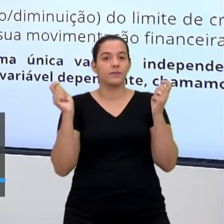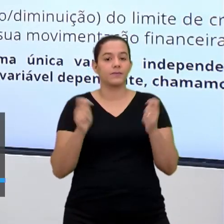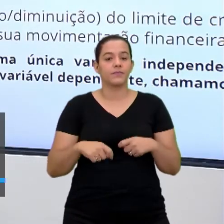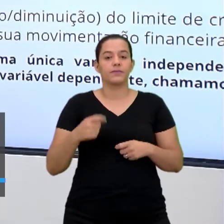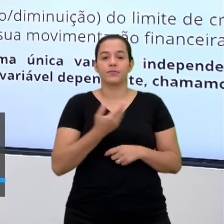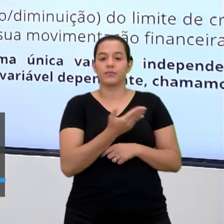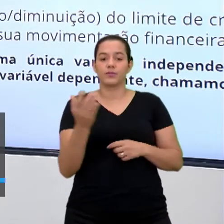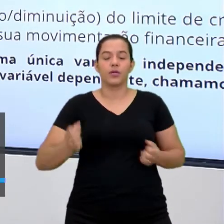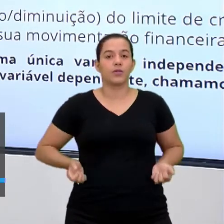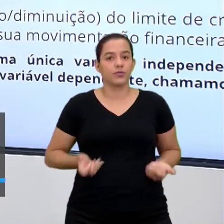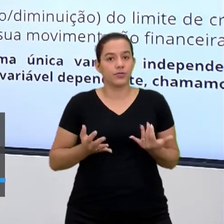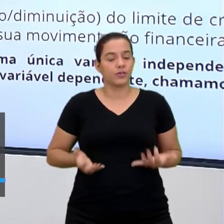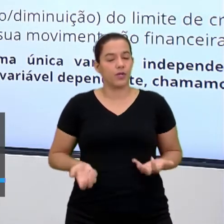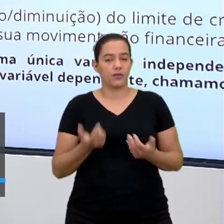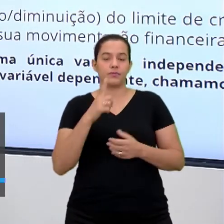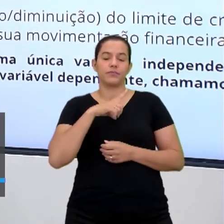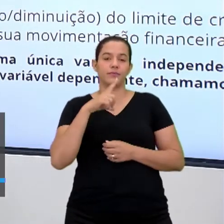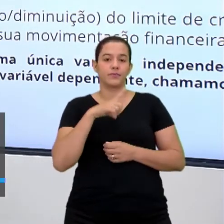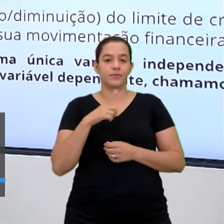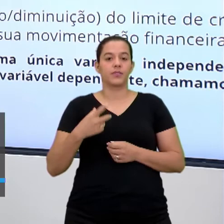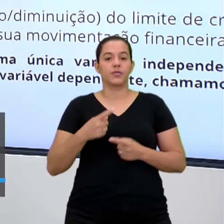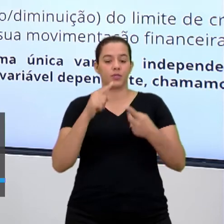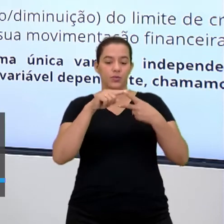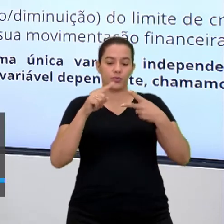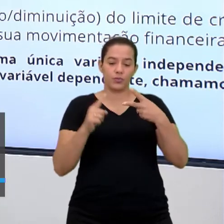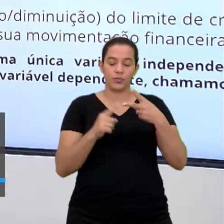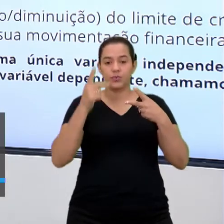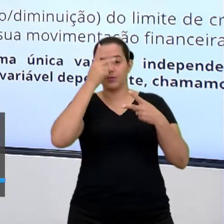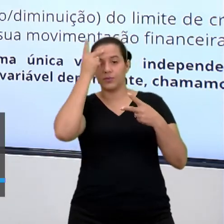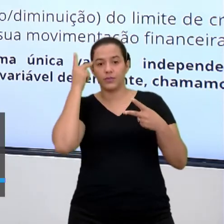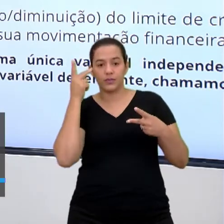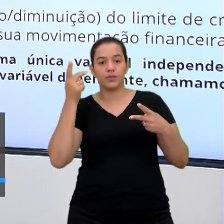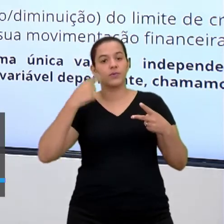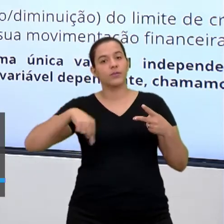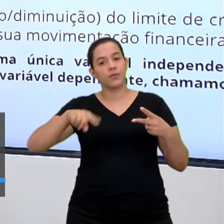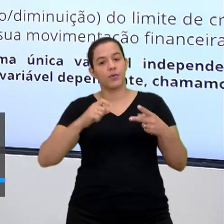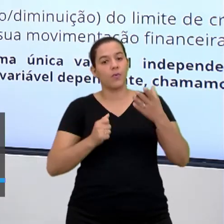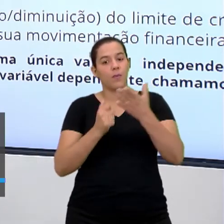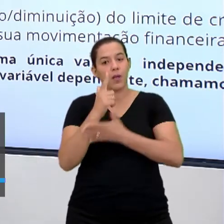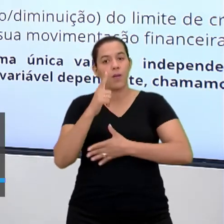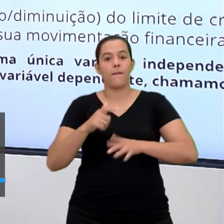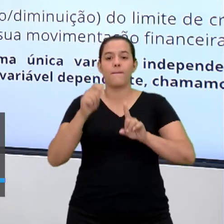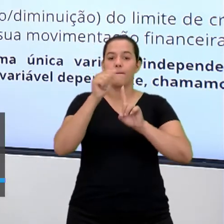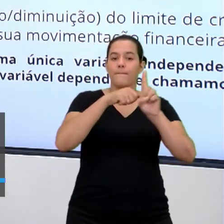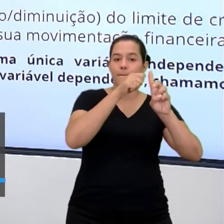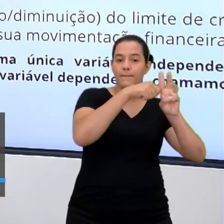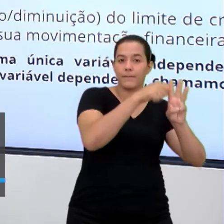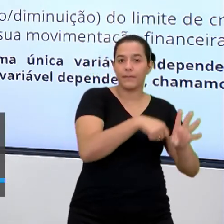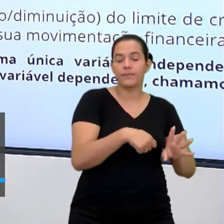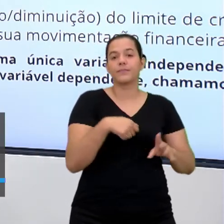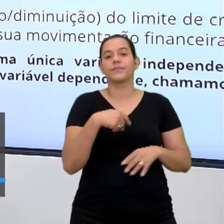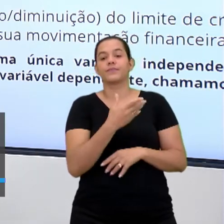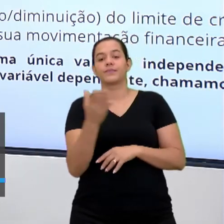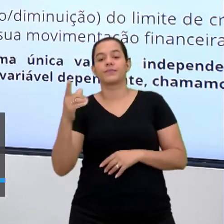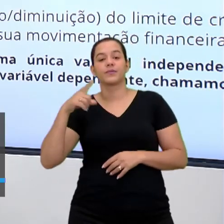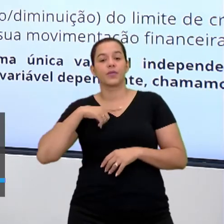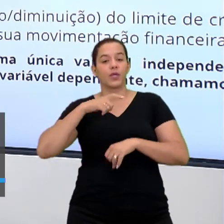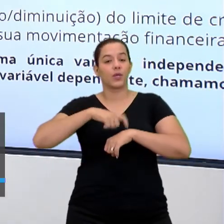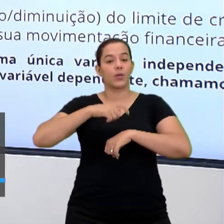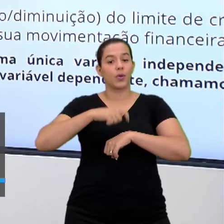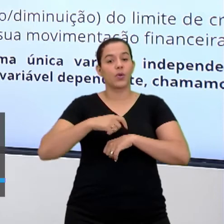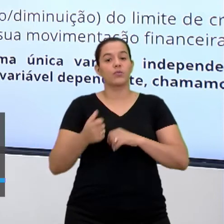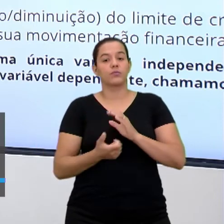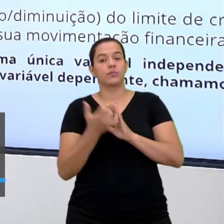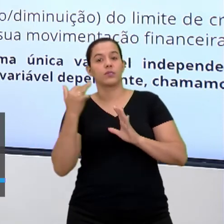e de gastos naturalmente, tá ok? Com 2 pessoas, né? Se eu for fazer uma compra mensal, eu vou gastar um valor X. Ora, se o número de